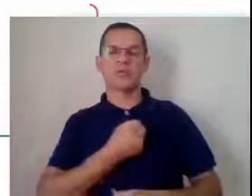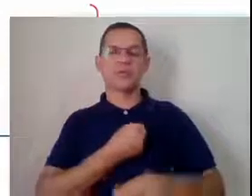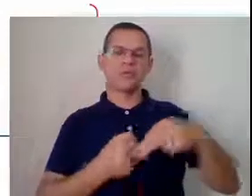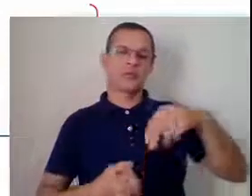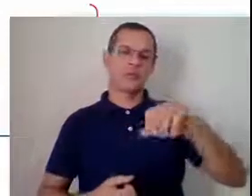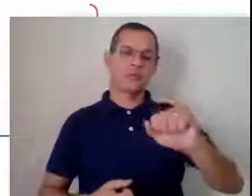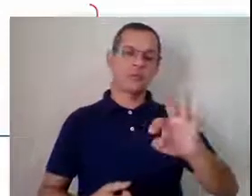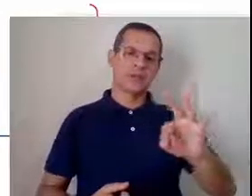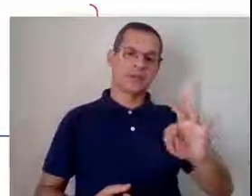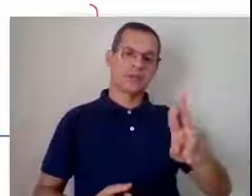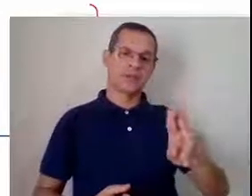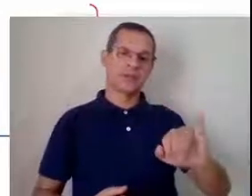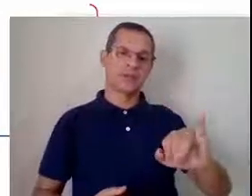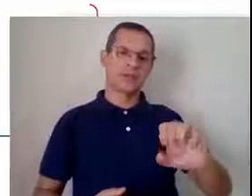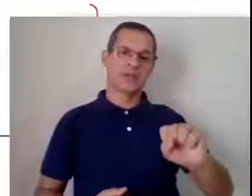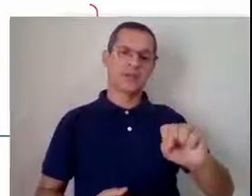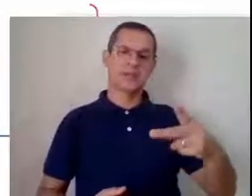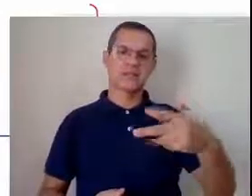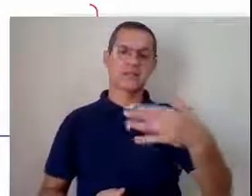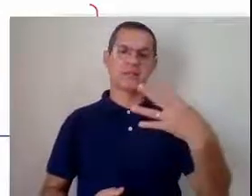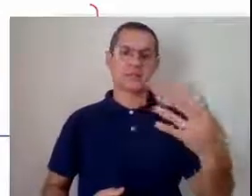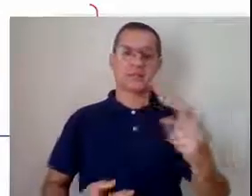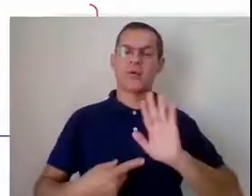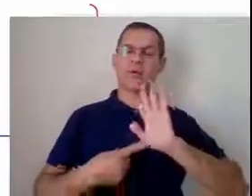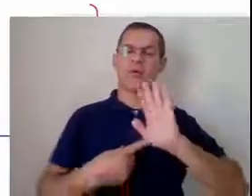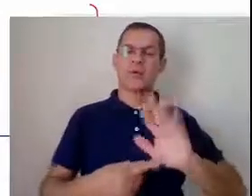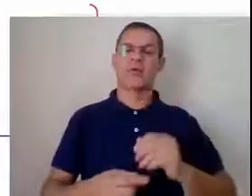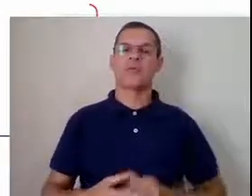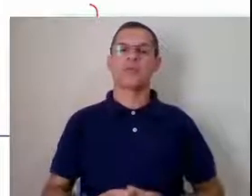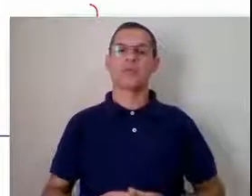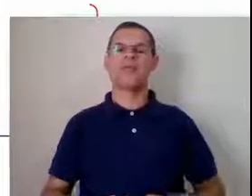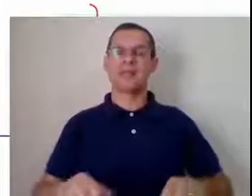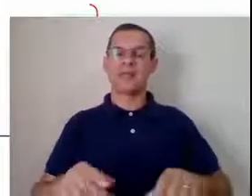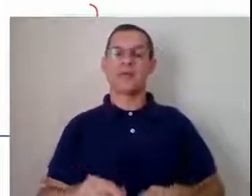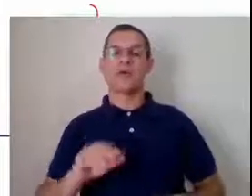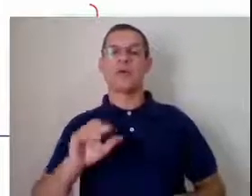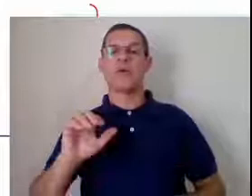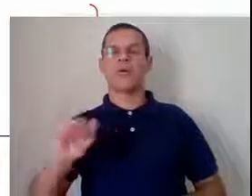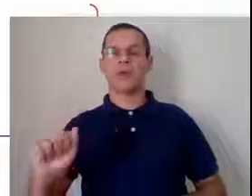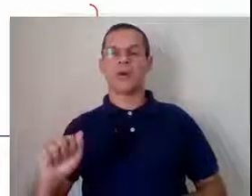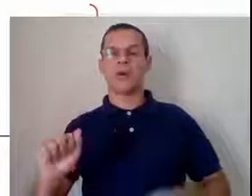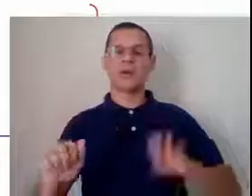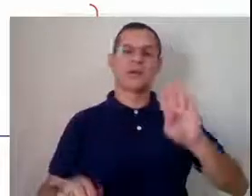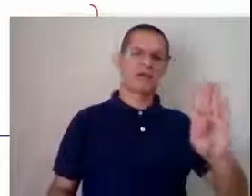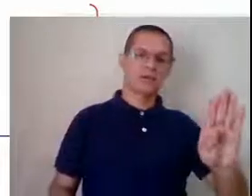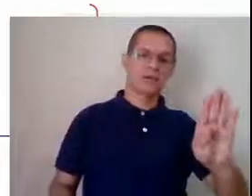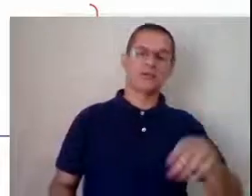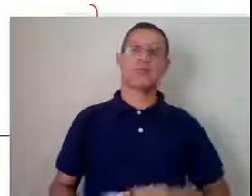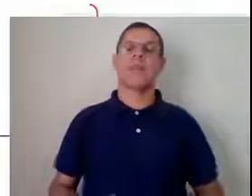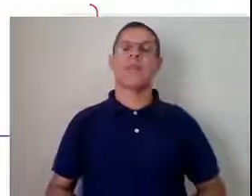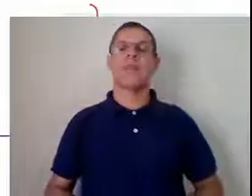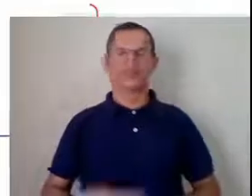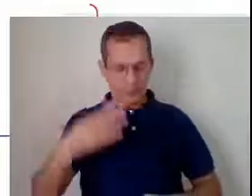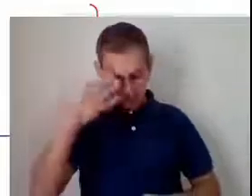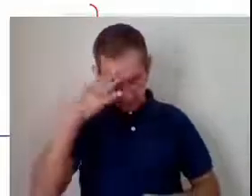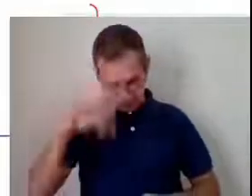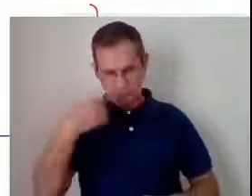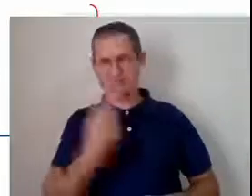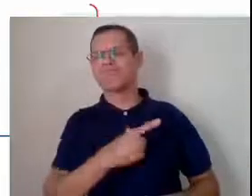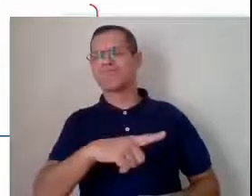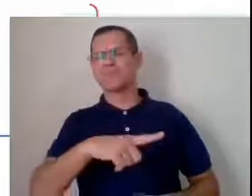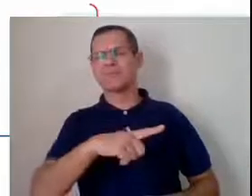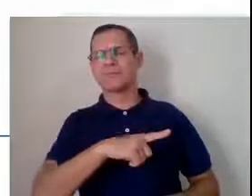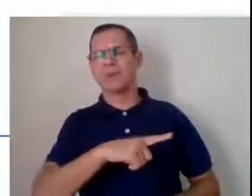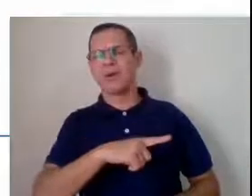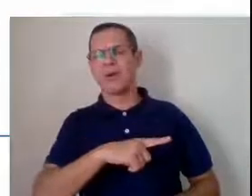naturais menores que 4, então estou representando tanto A quanto B. Então, é um princípio que nós temos